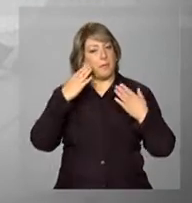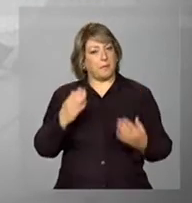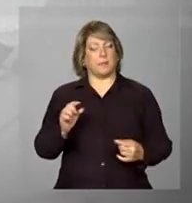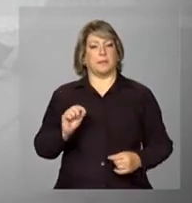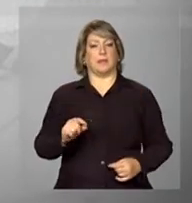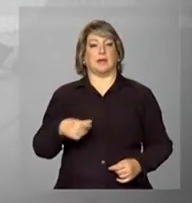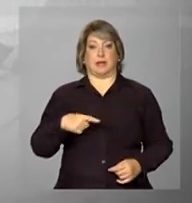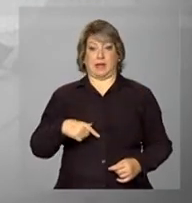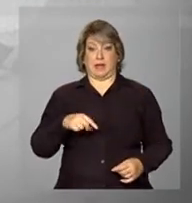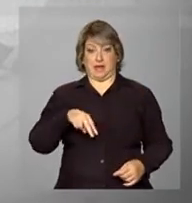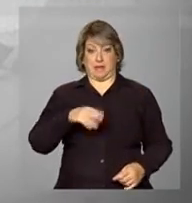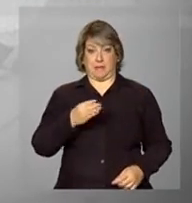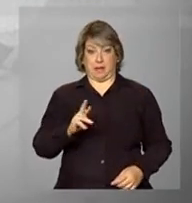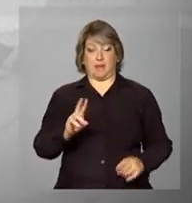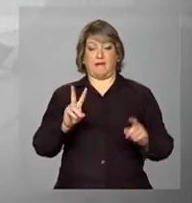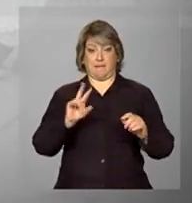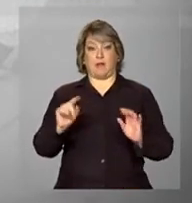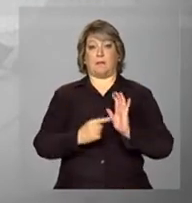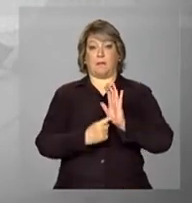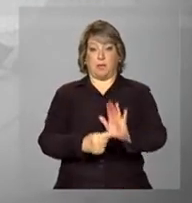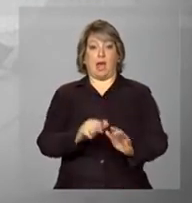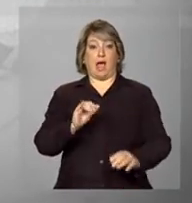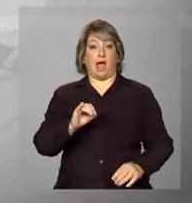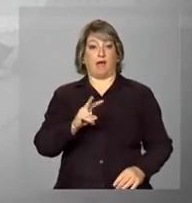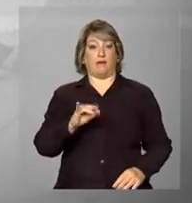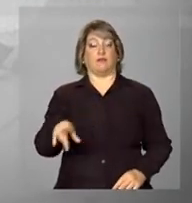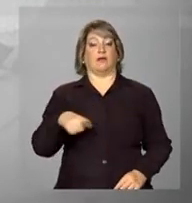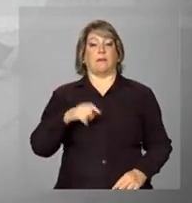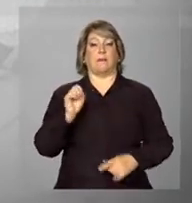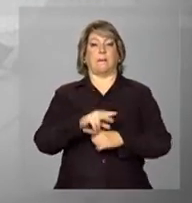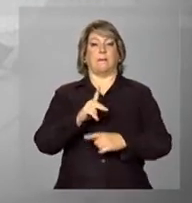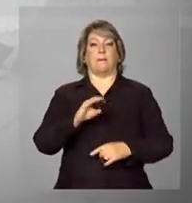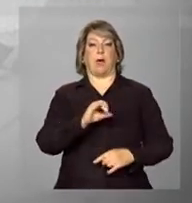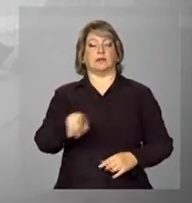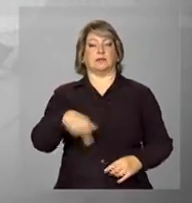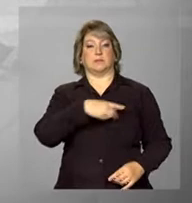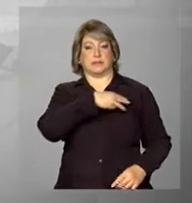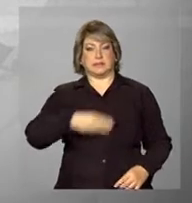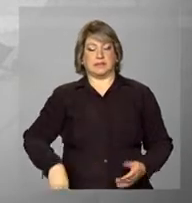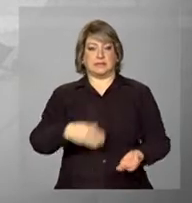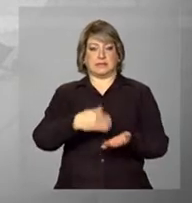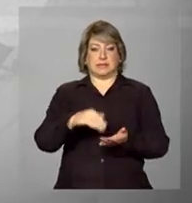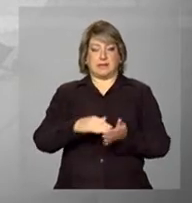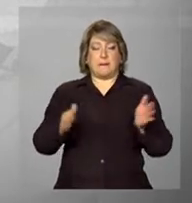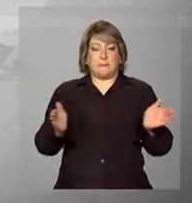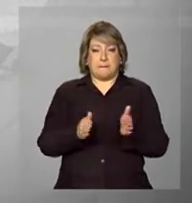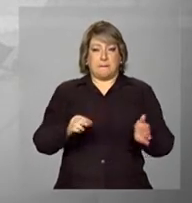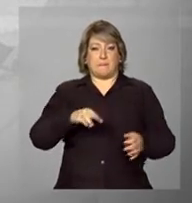Obrigada, Priscila. E a NBR vai transmitir ao vivo a posse do ministro da Secretaria da